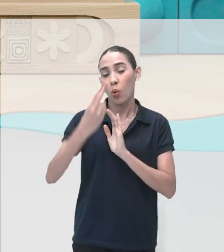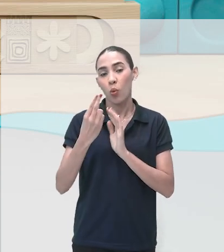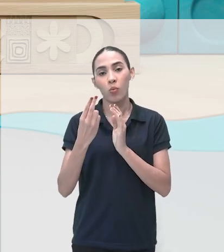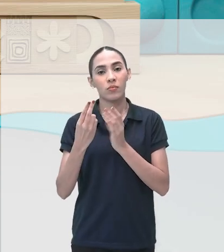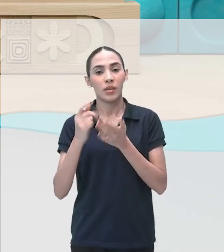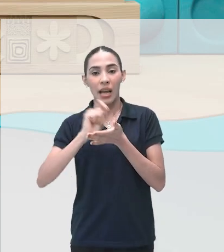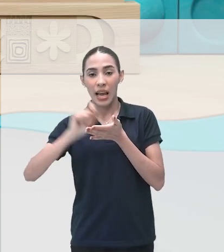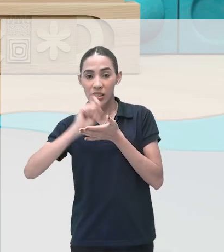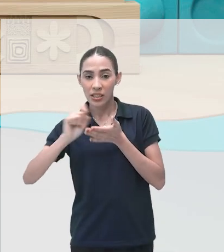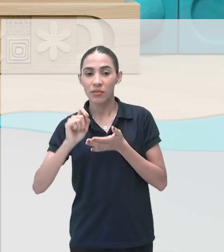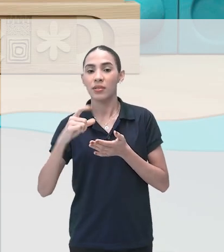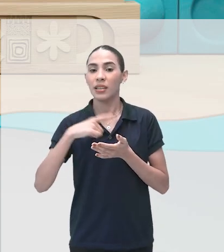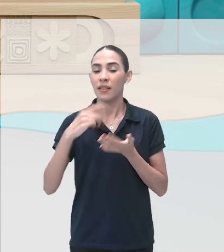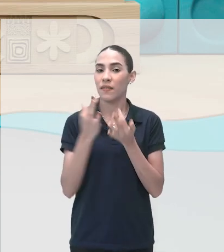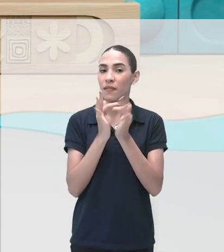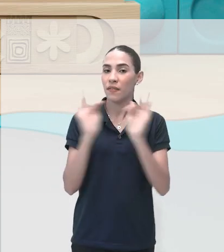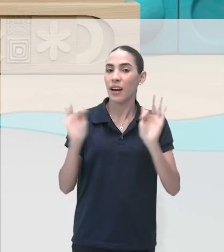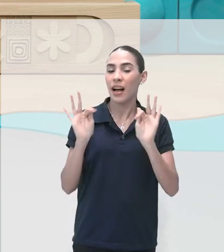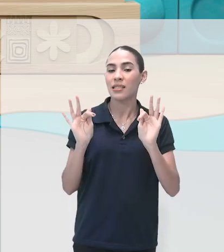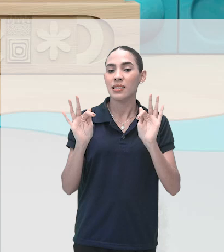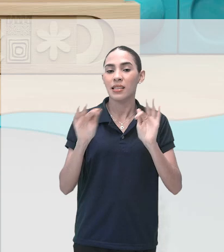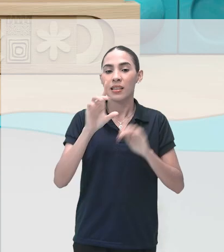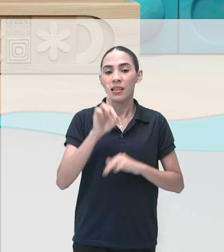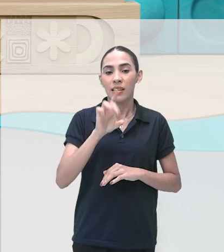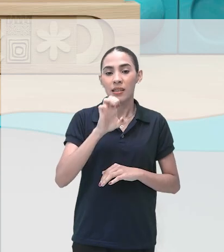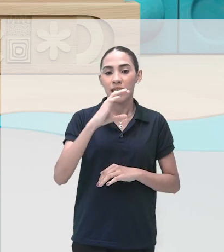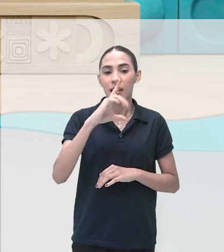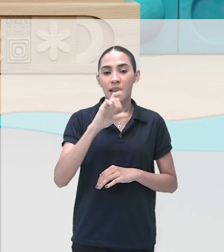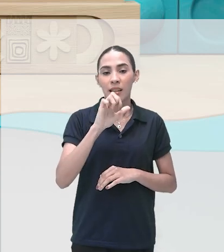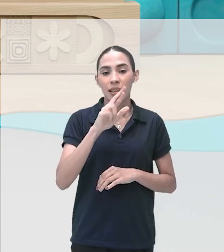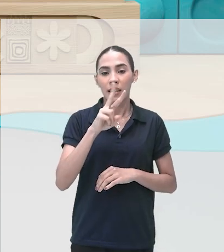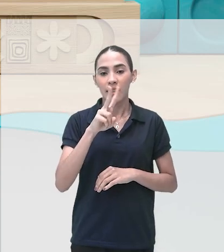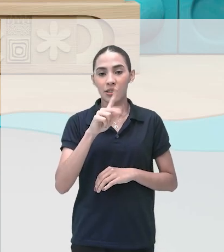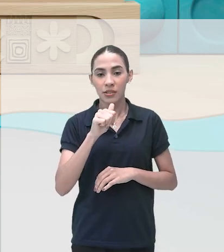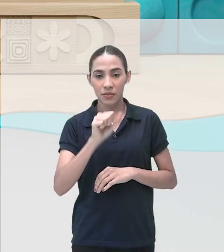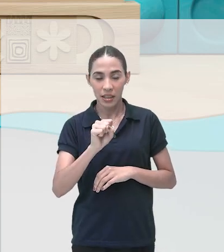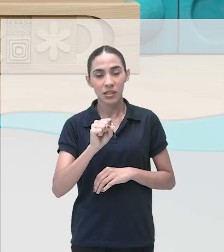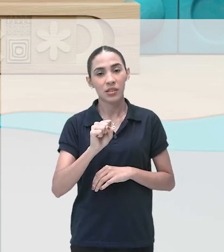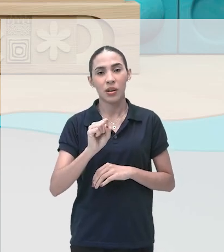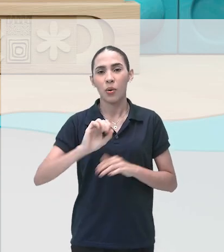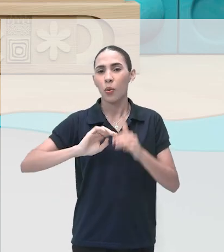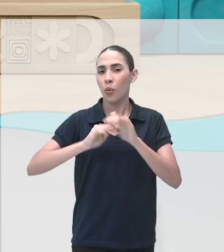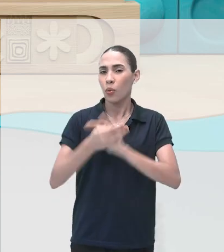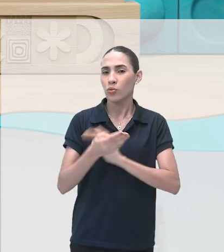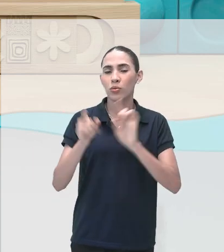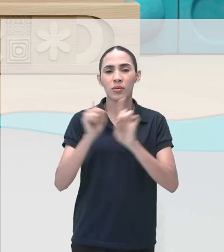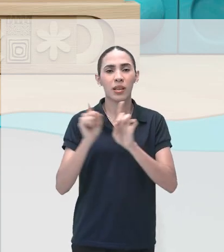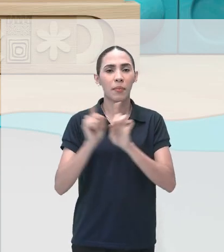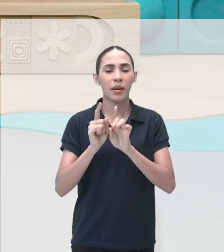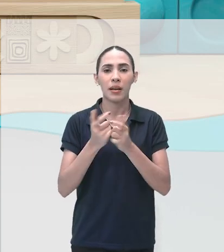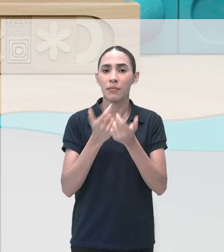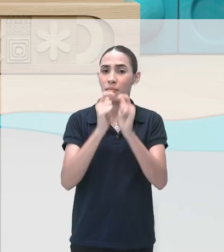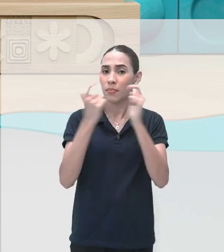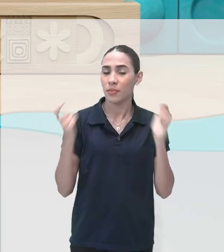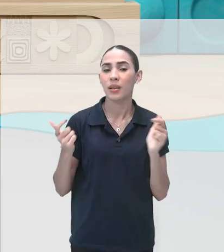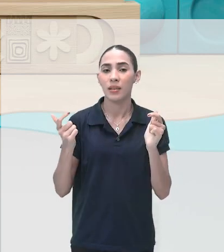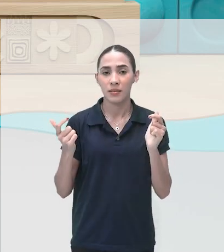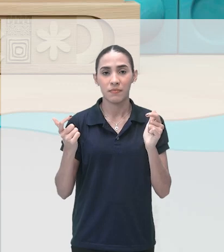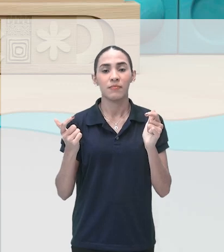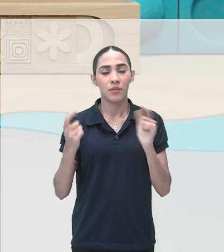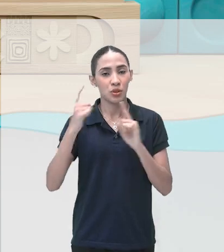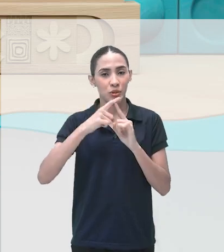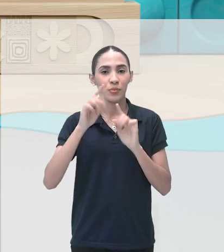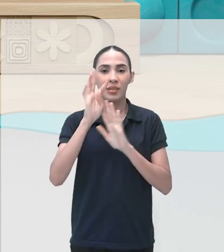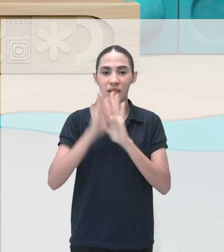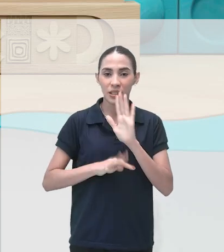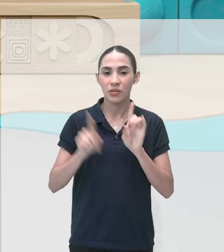Frases declarativas, certo? Essas frases declarativas, elas costumam estar presentes em grande número nesse tipo